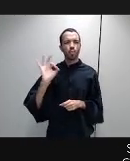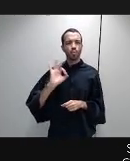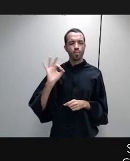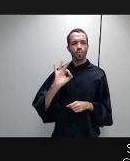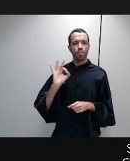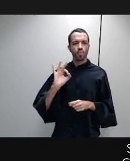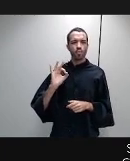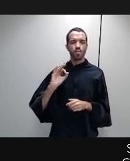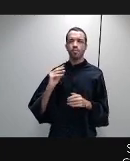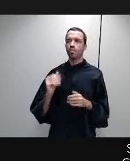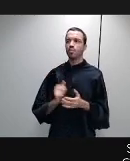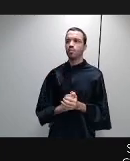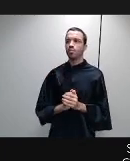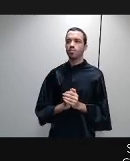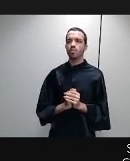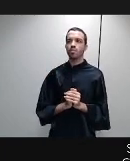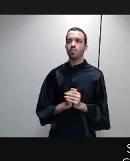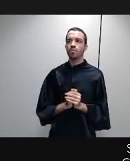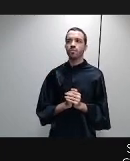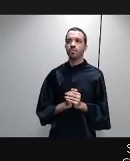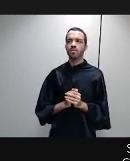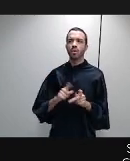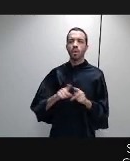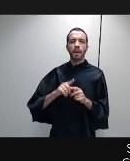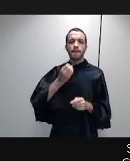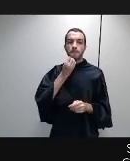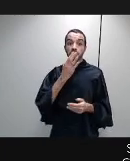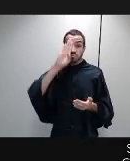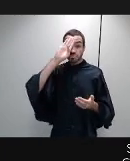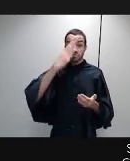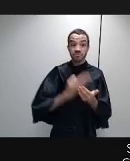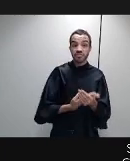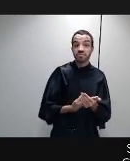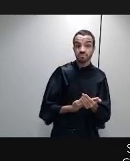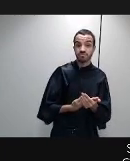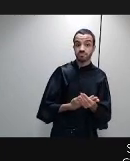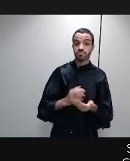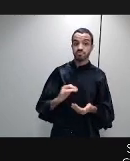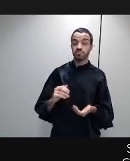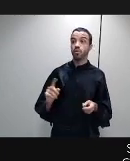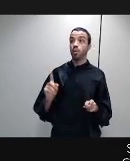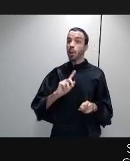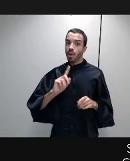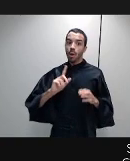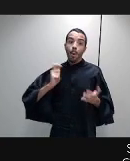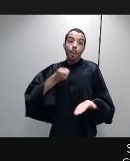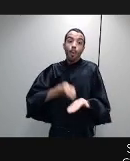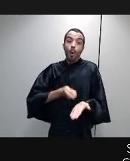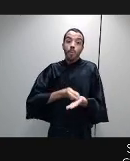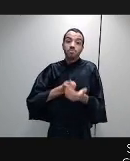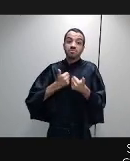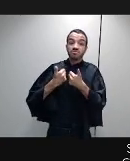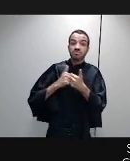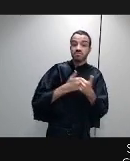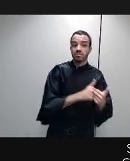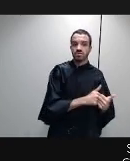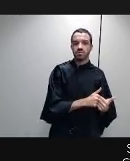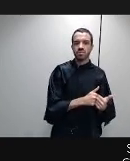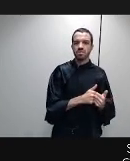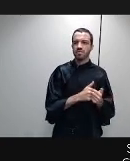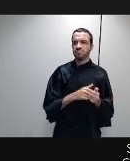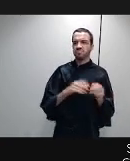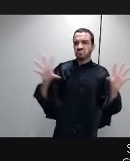pelo vendedor de boa-fé nenhum obriga a perseguir o episódio já tá mercadoria"